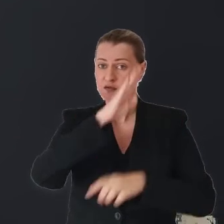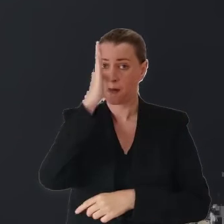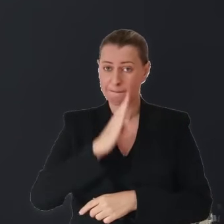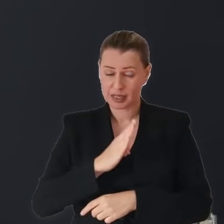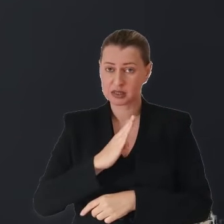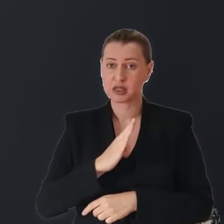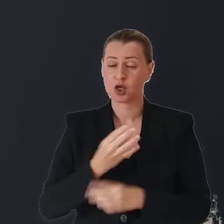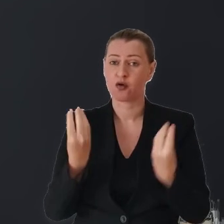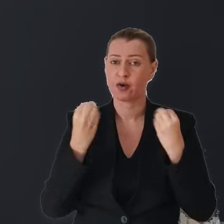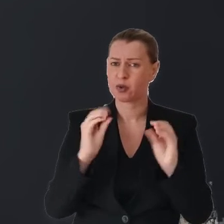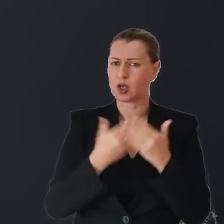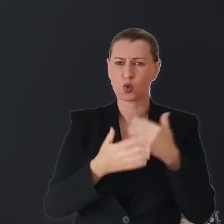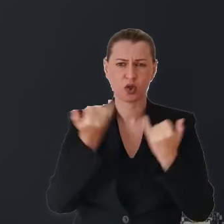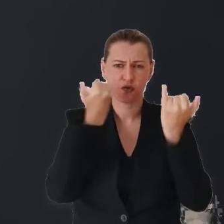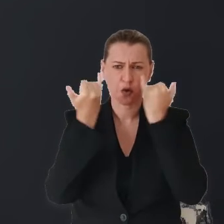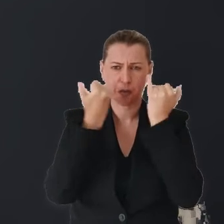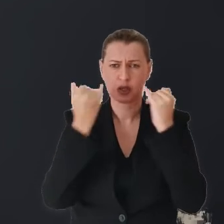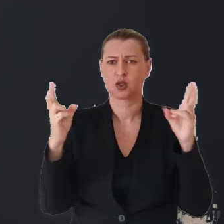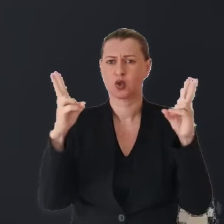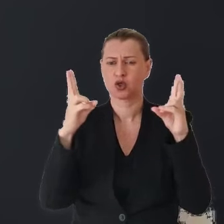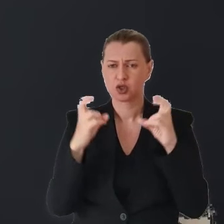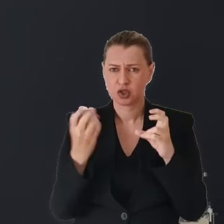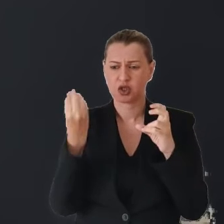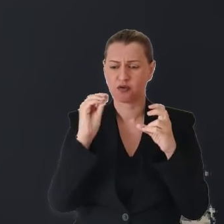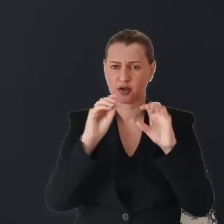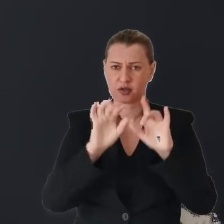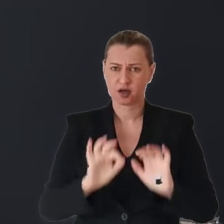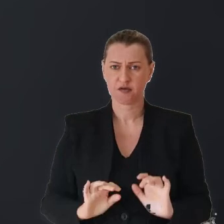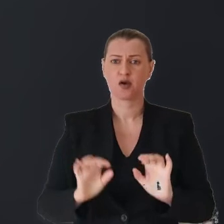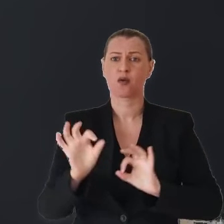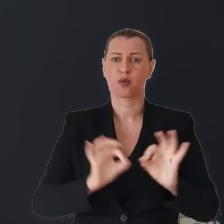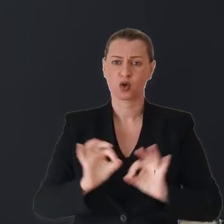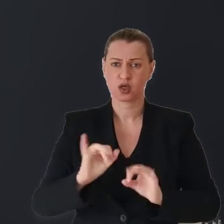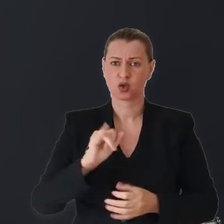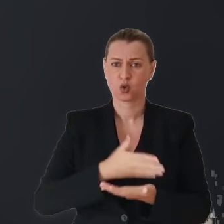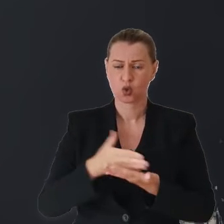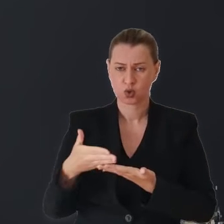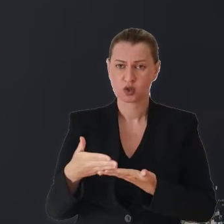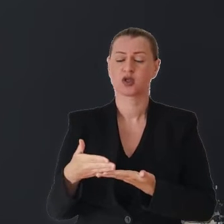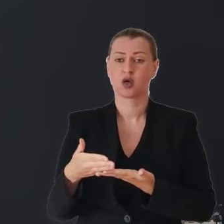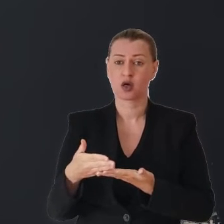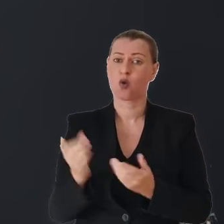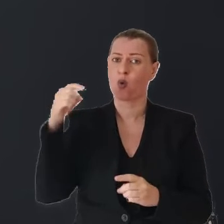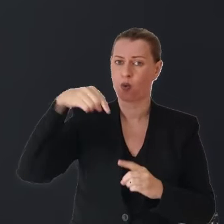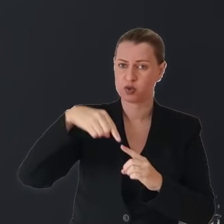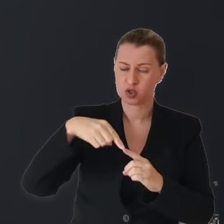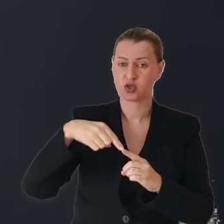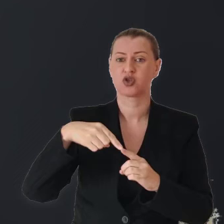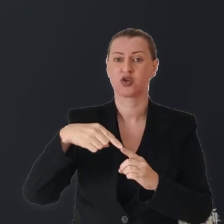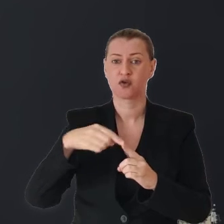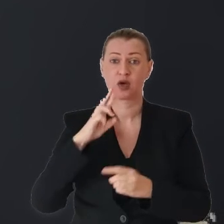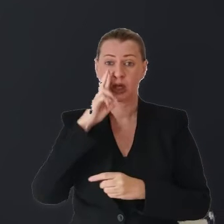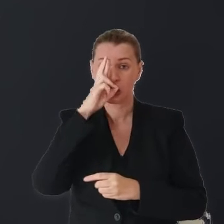vai colocar todos os seus dados, vai colocar o título, vai escrever o projeto, que vai ter introdução, vai ter objetivo, daí vai